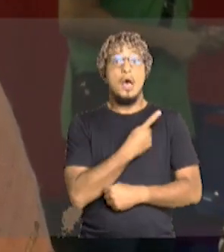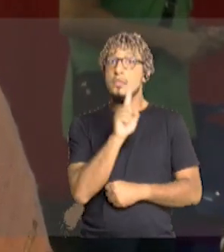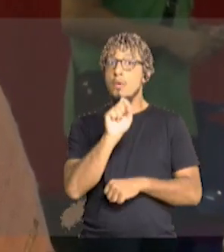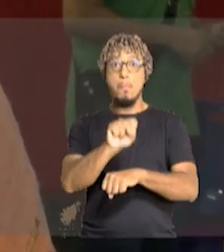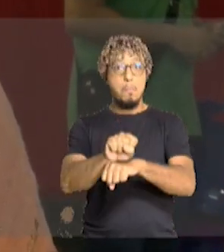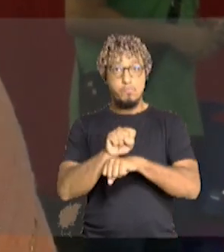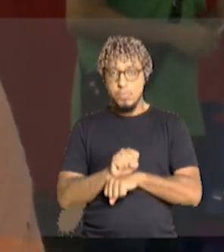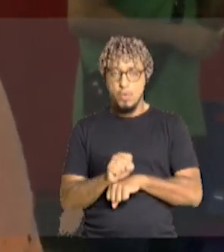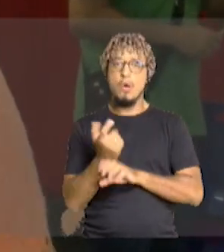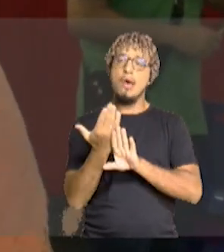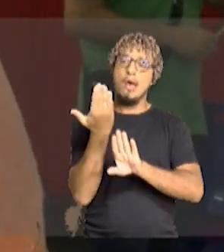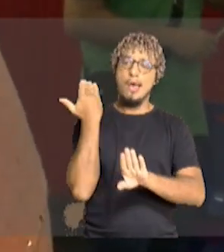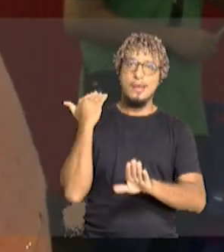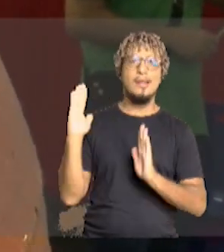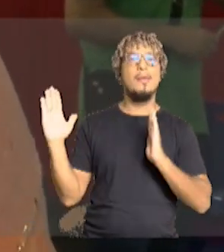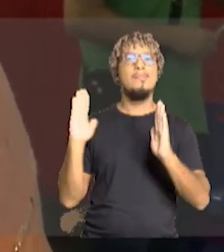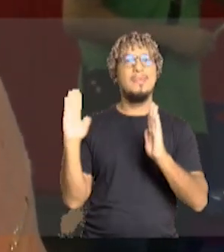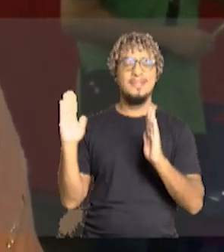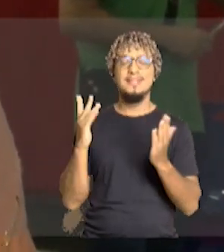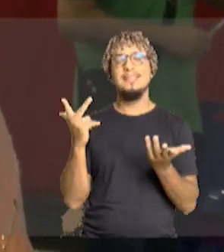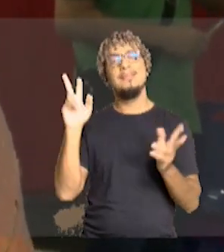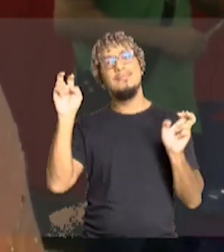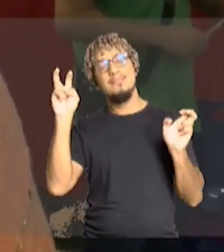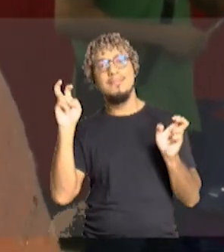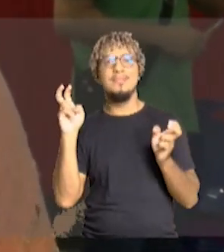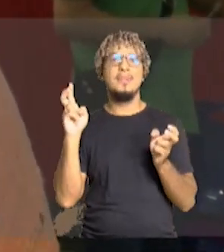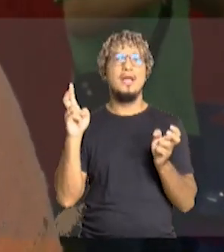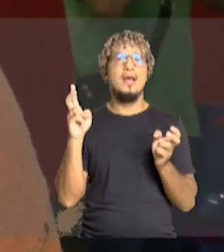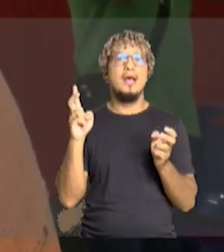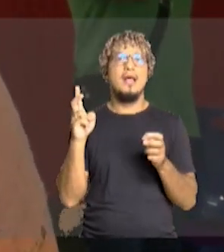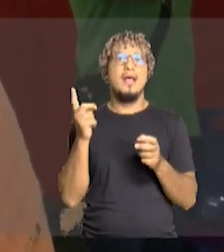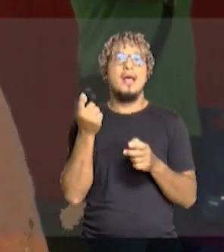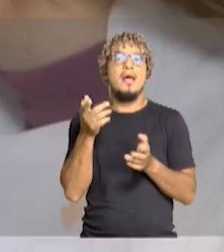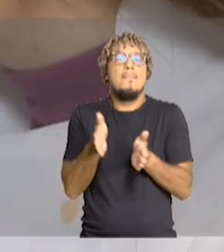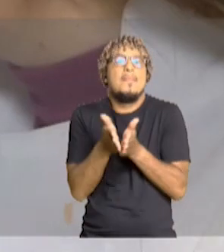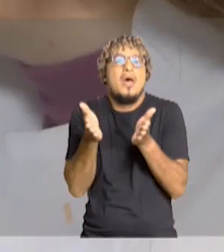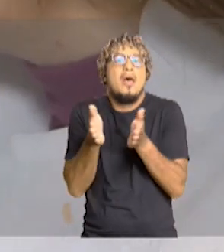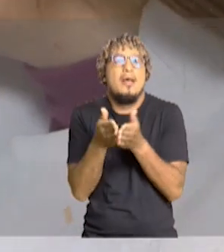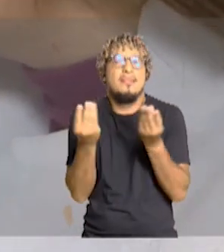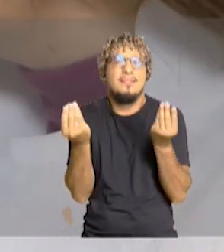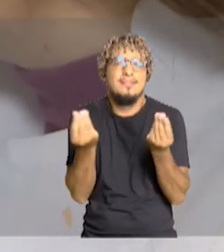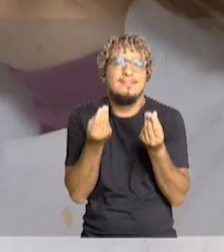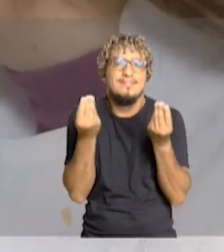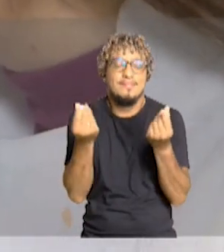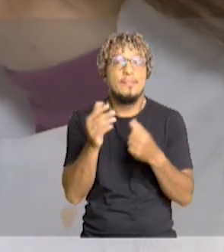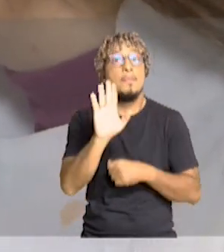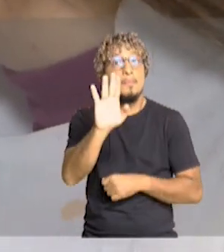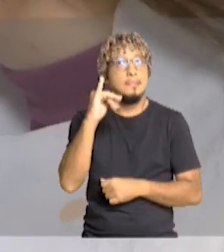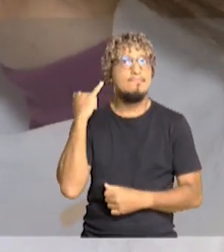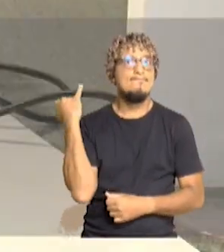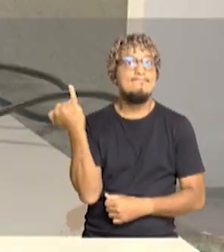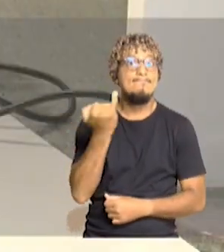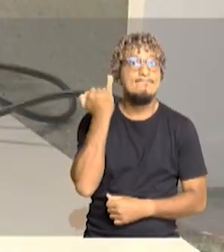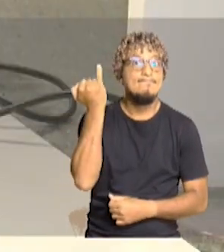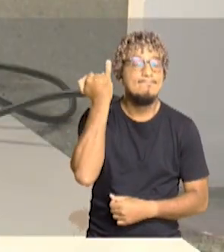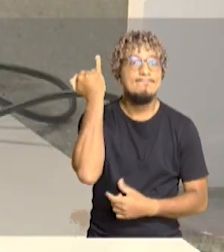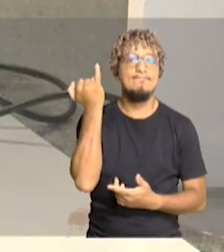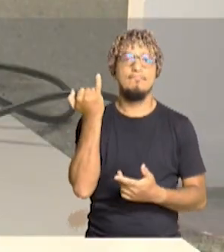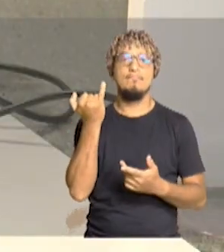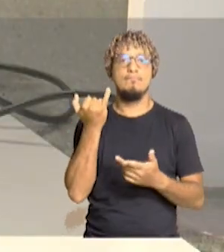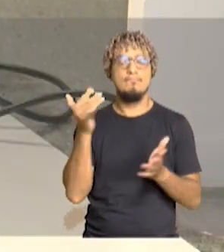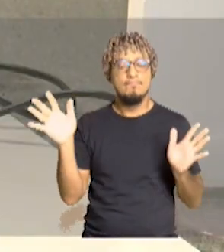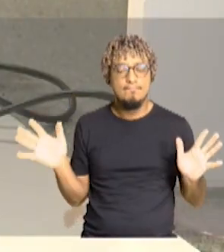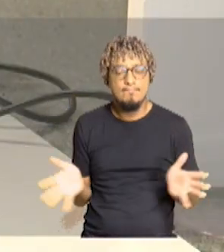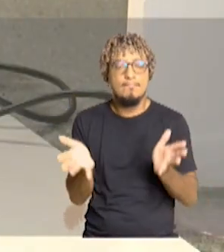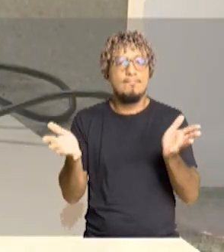mesmo nesse tempo que a gente chama vacas magras né mas é fundamental incentivo é